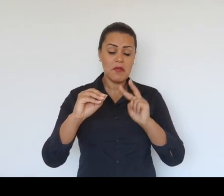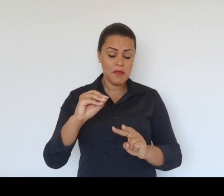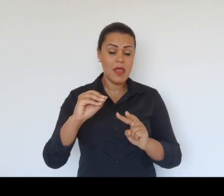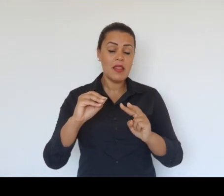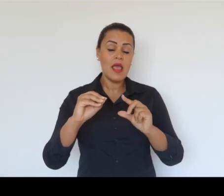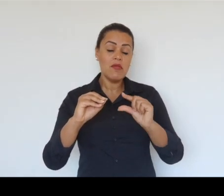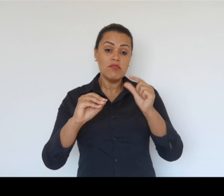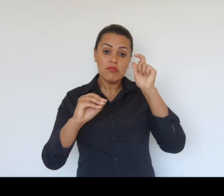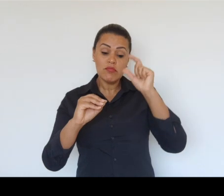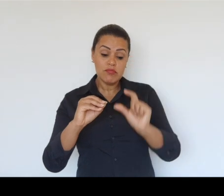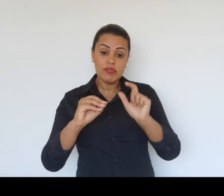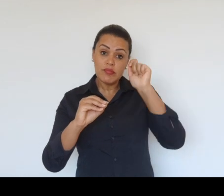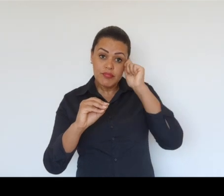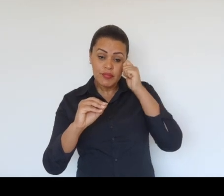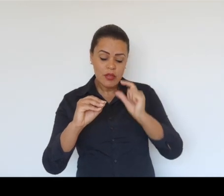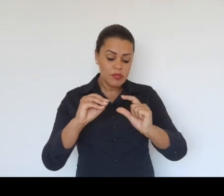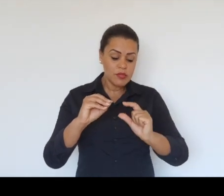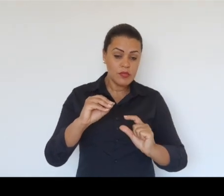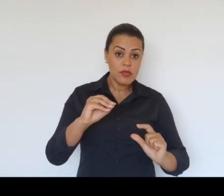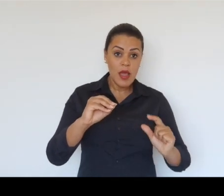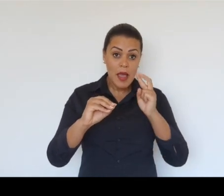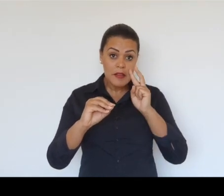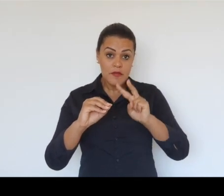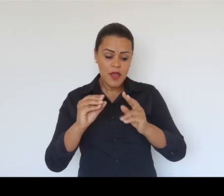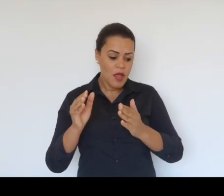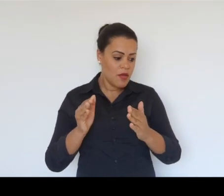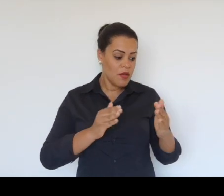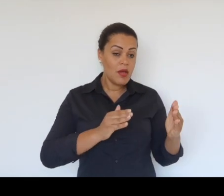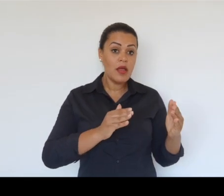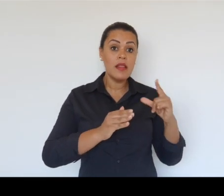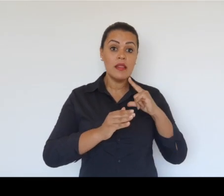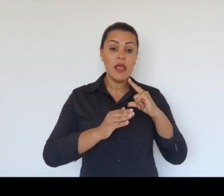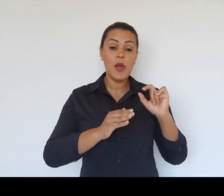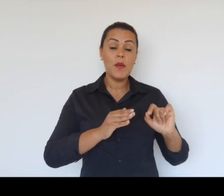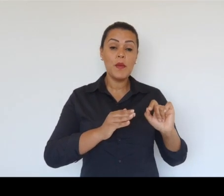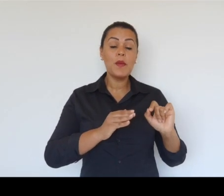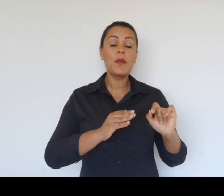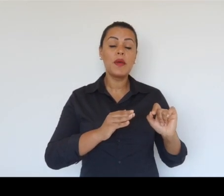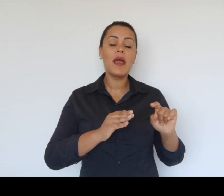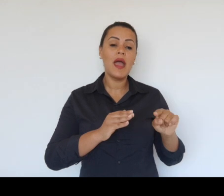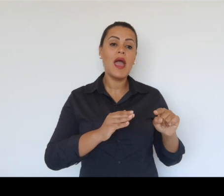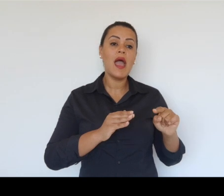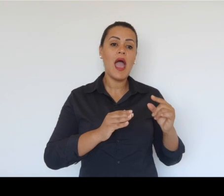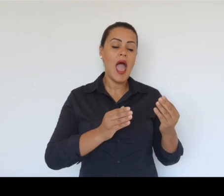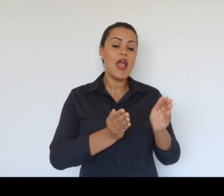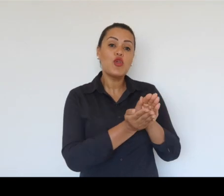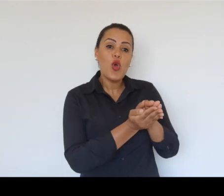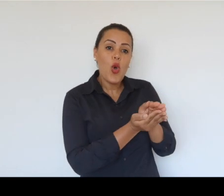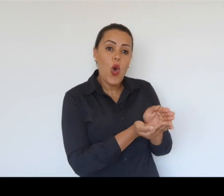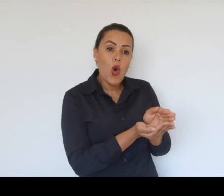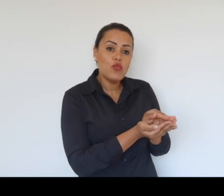com mais carvão. Mas a gente pode ver que daqui para cá tem uma diferença, que é a diferença da quantidade de